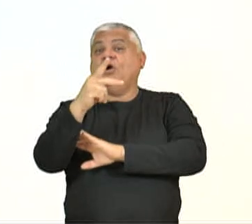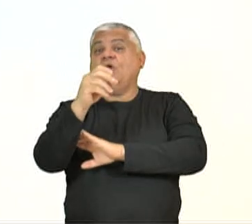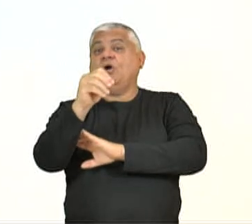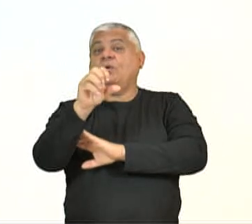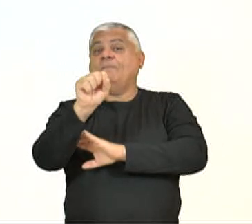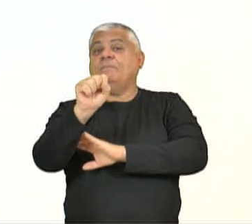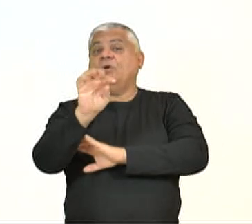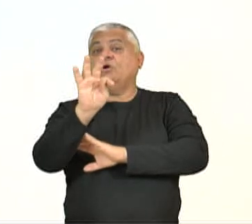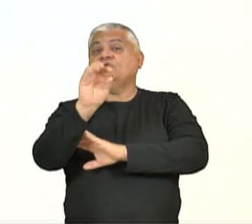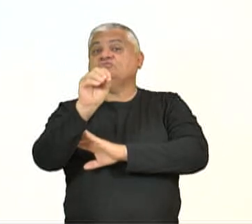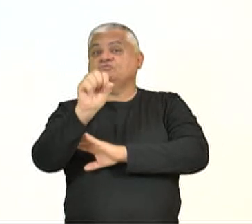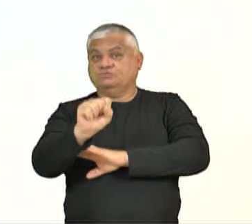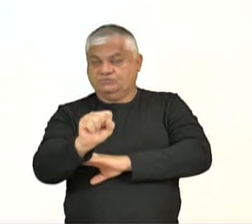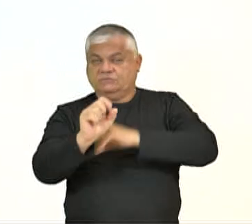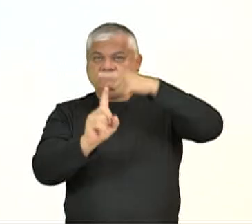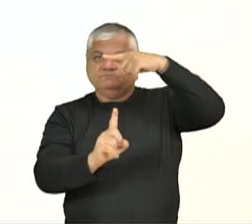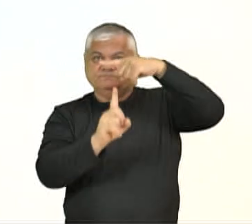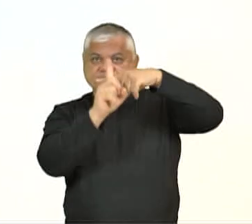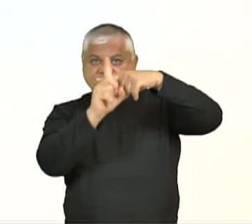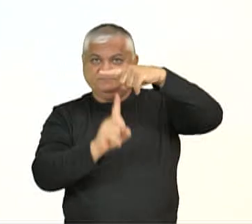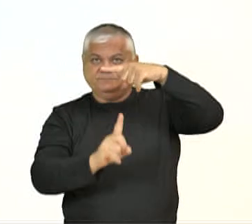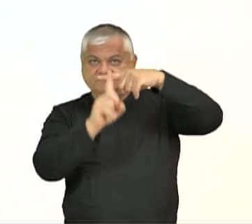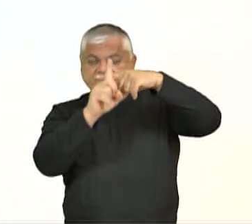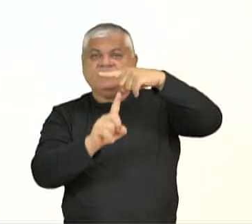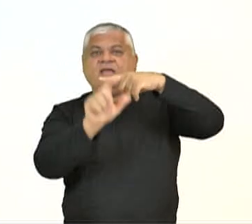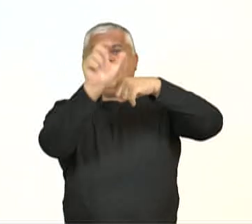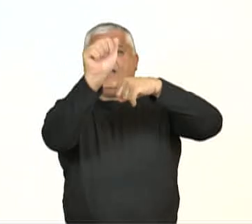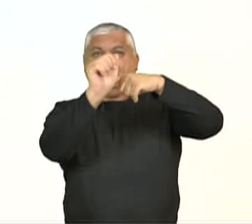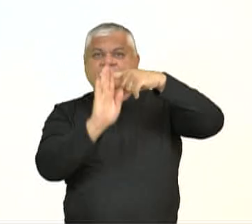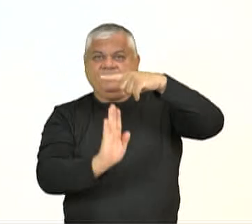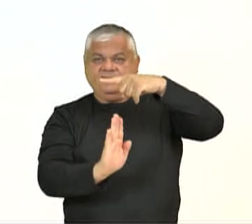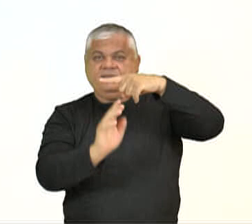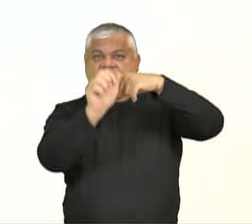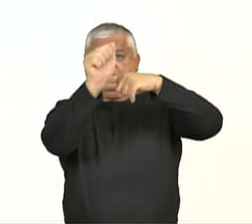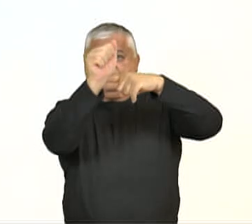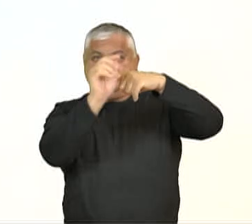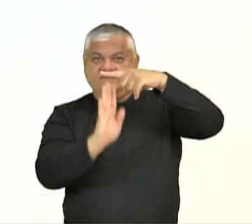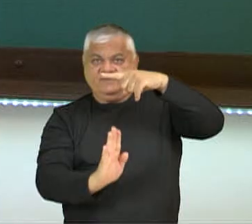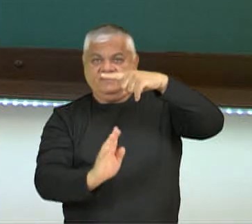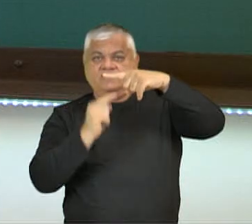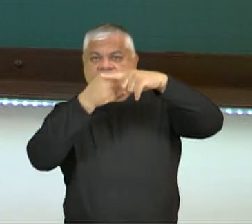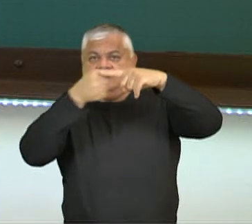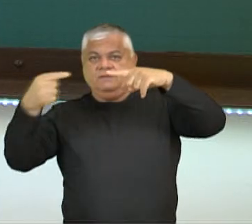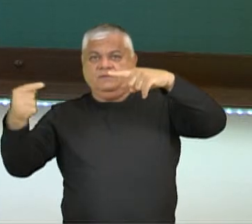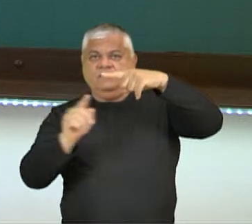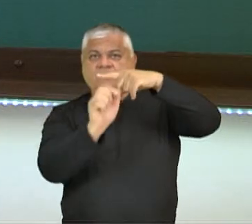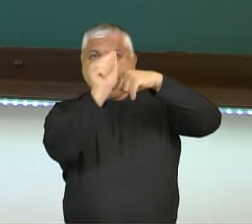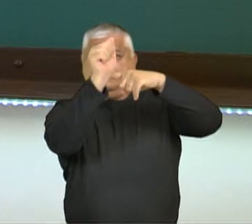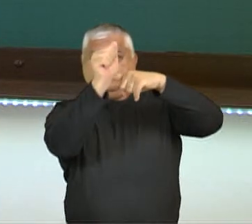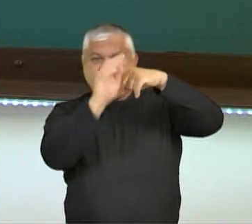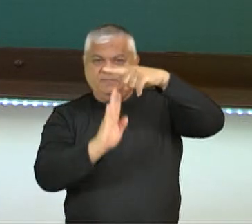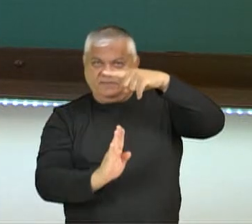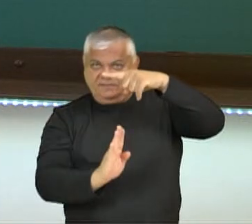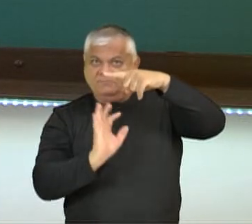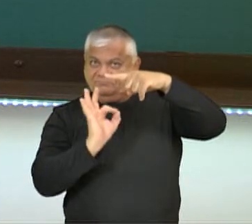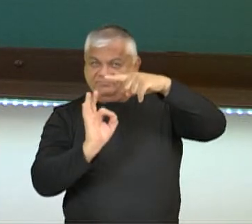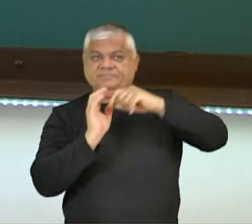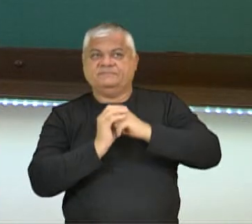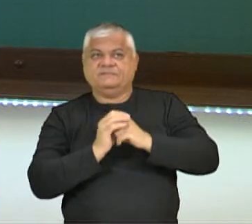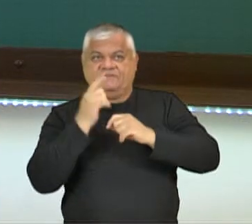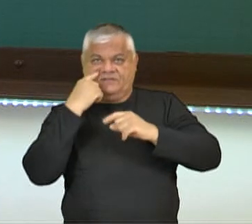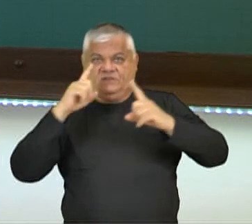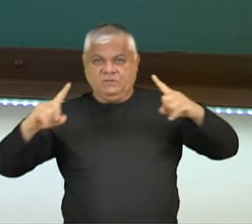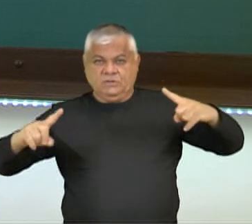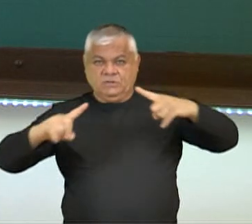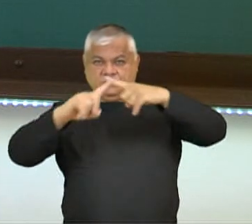pelo vértice. Por quê? Porque cada um está de um lado do vértice. Um está de um lado, outro está do outro. Olha o desenho,